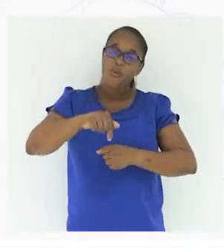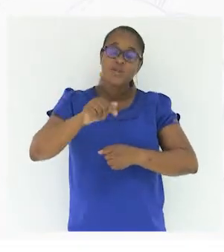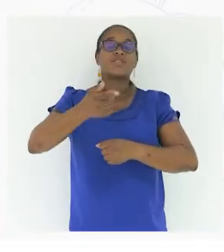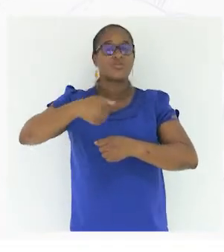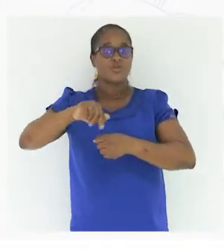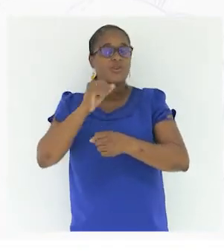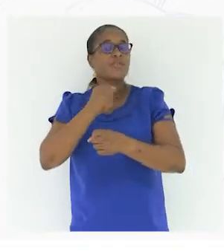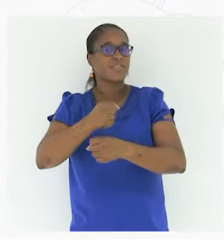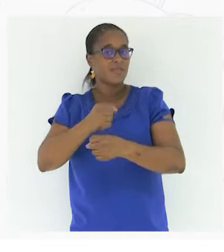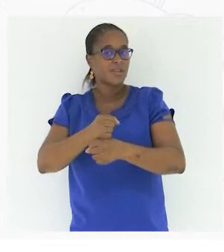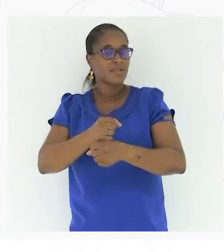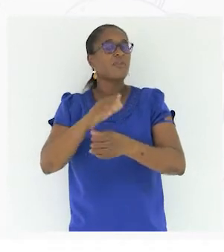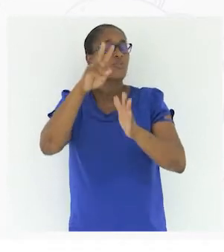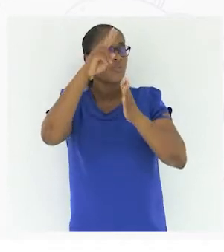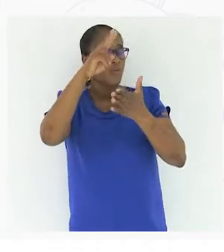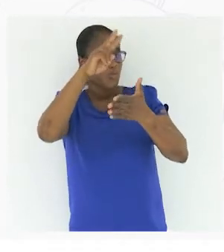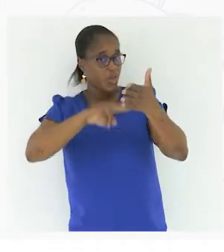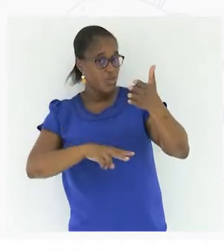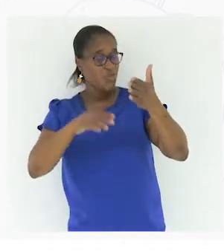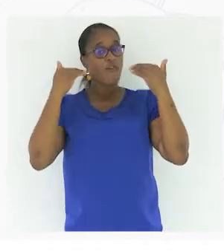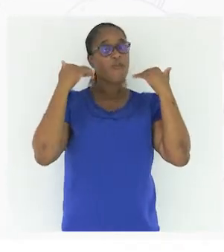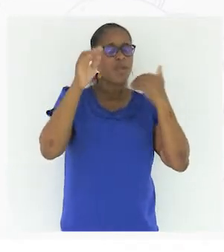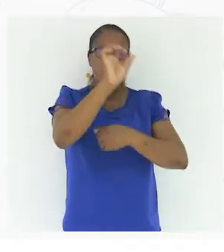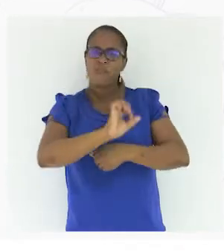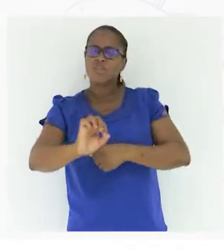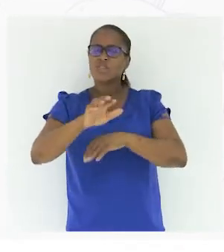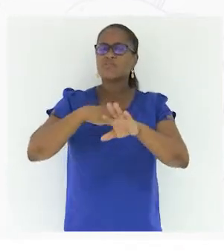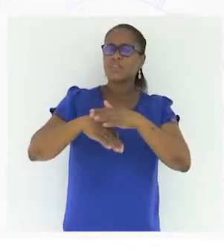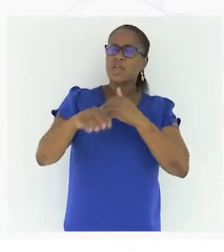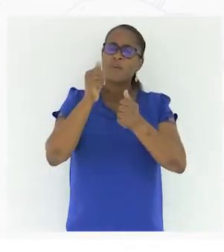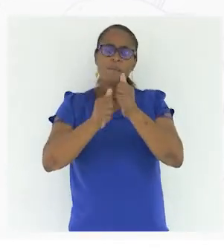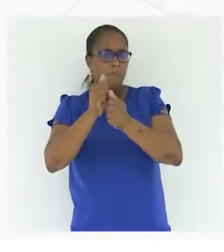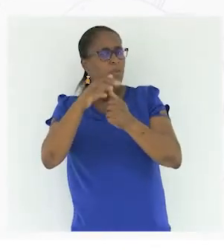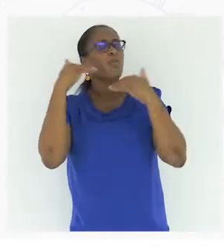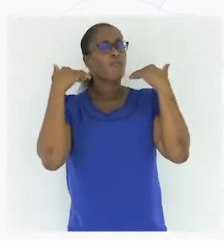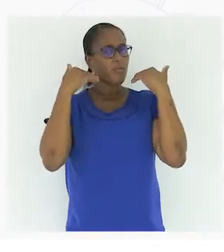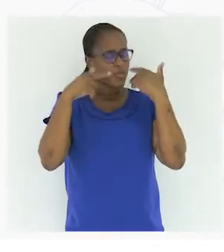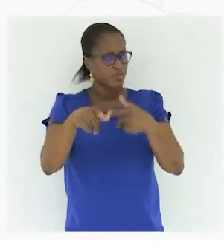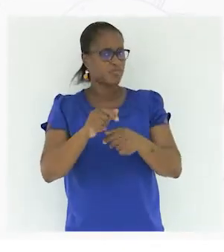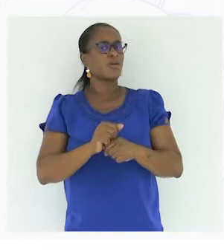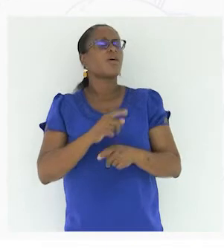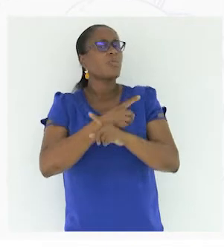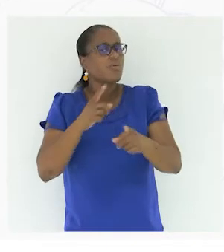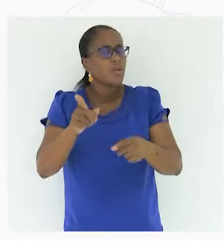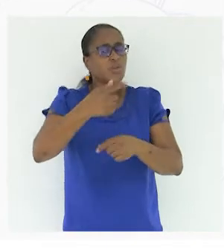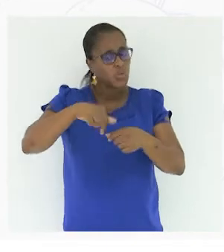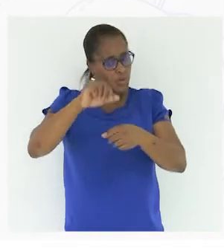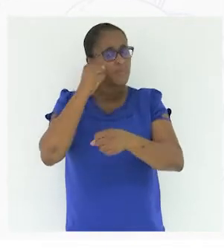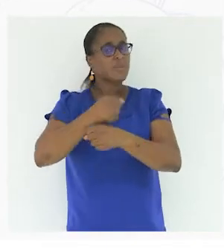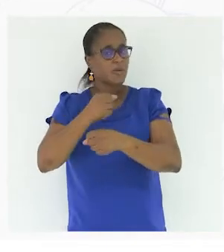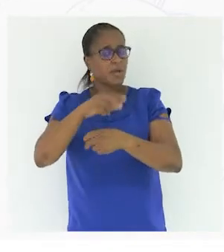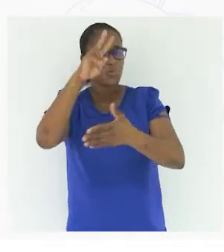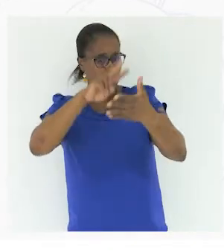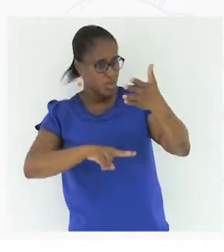vamos trabalhar o texto informativo. Vocês fizeram um folheto informativo exatamente porque vamos trabalhar